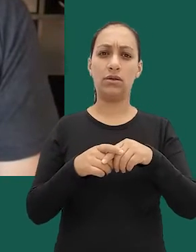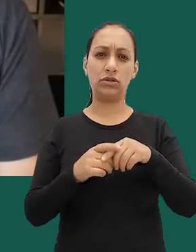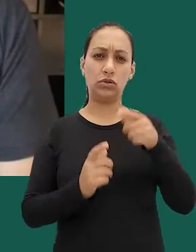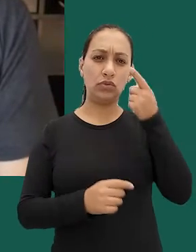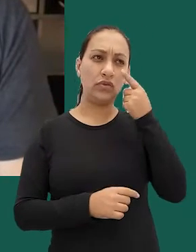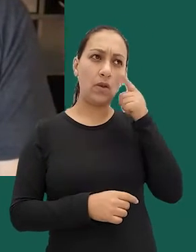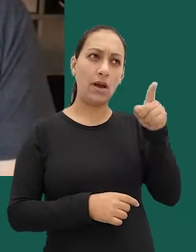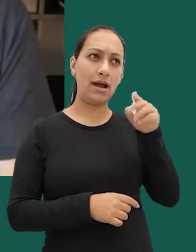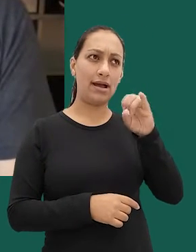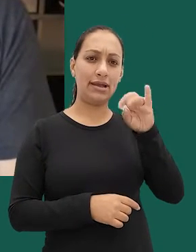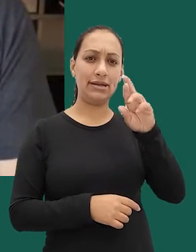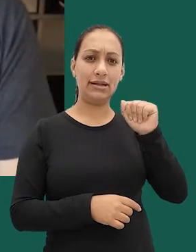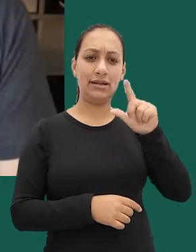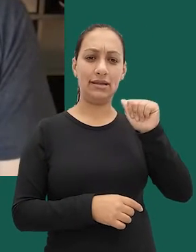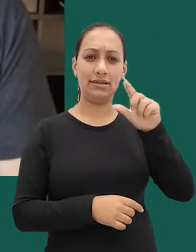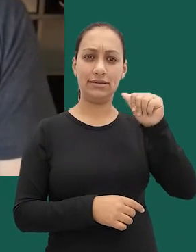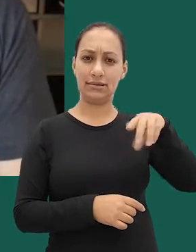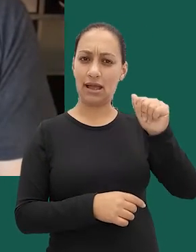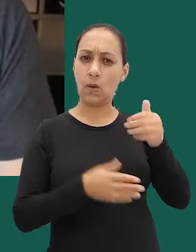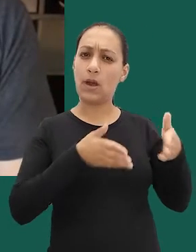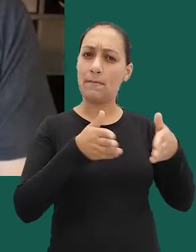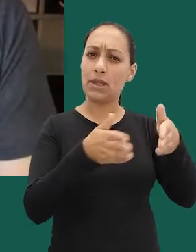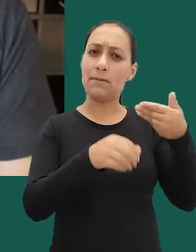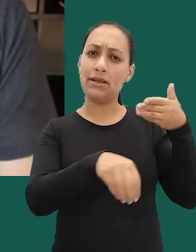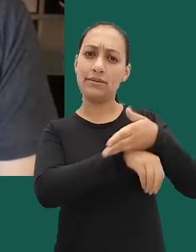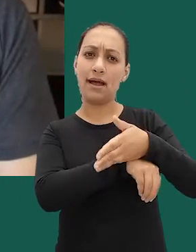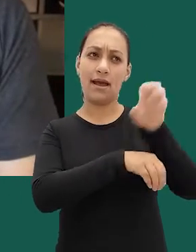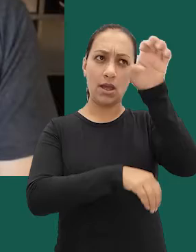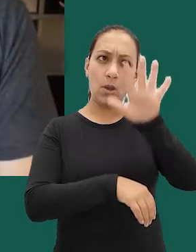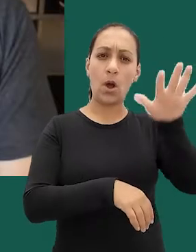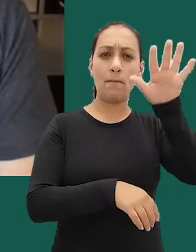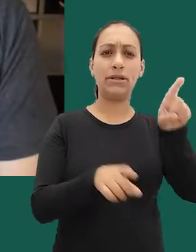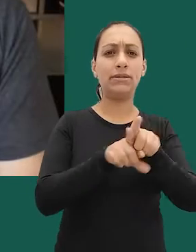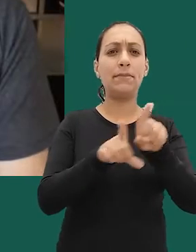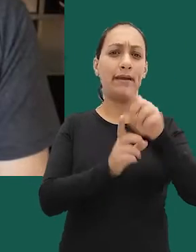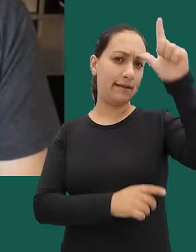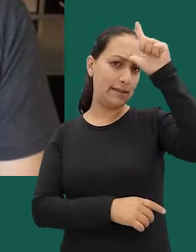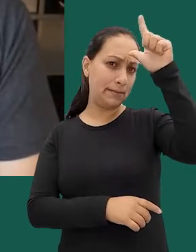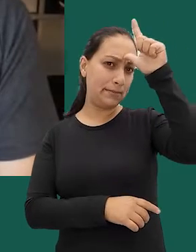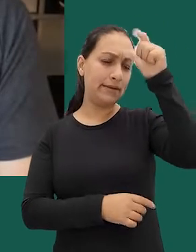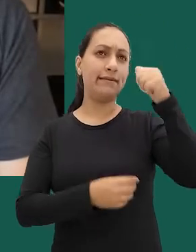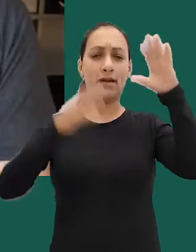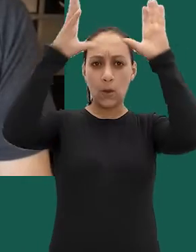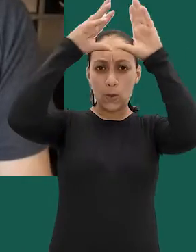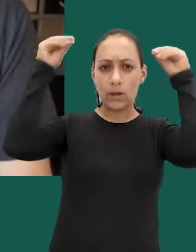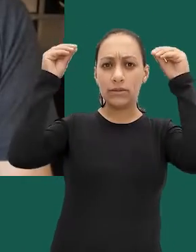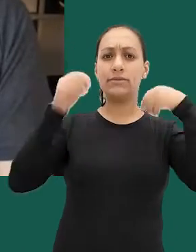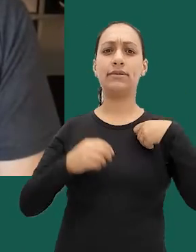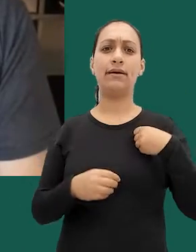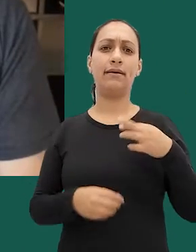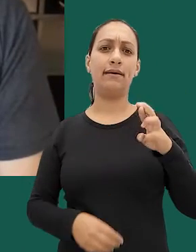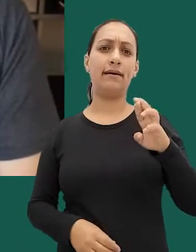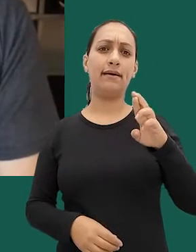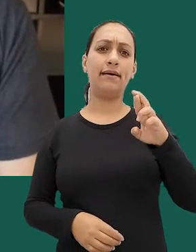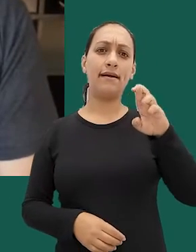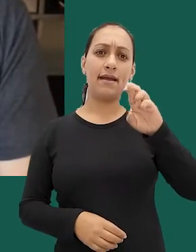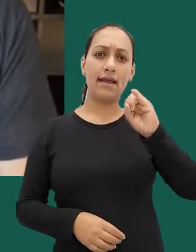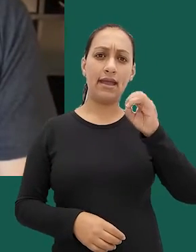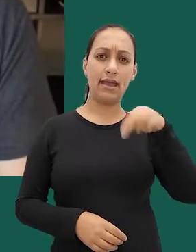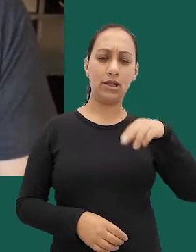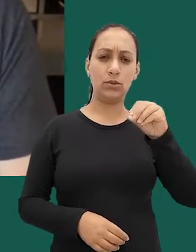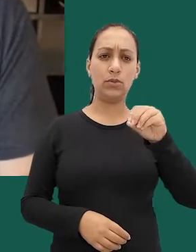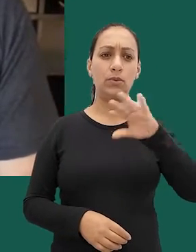permanecer em Dublin, região, mas entrar na Europa, na Alemanha, na Holanda, no Reino Unido, na Inglaterra, no